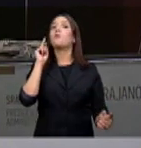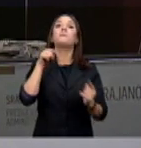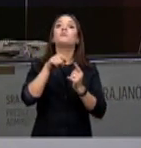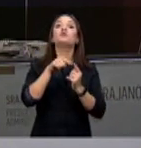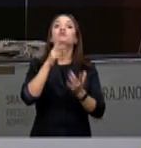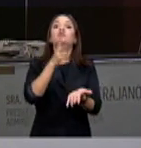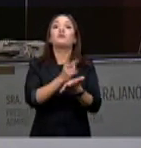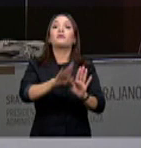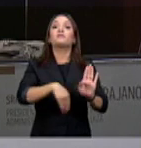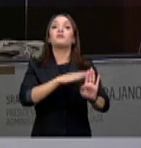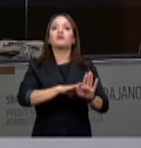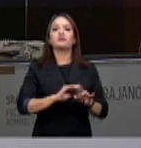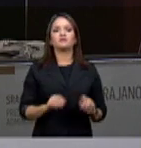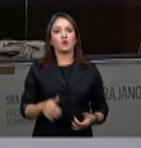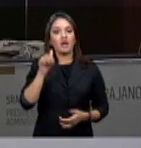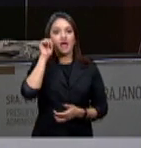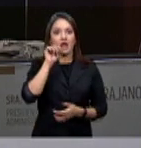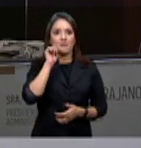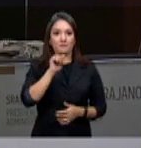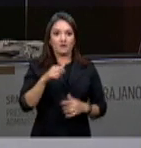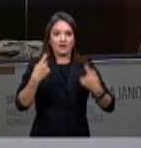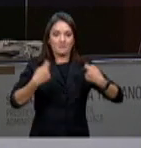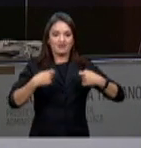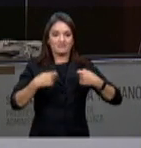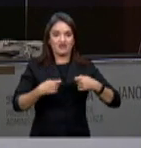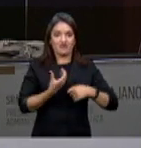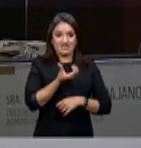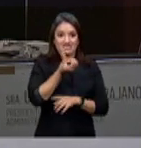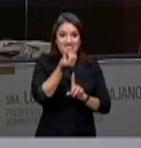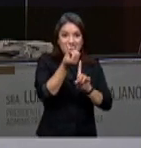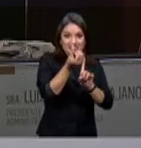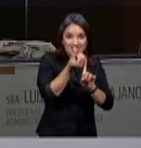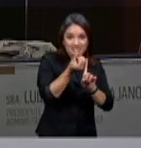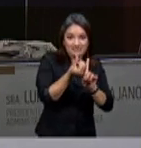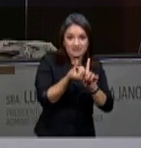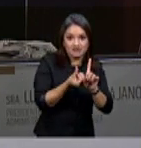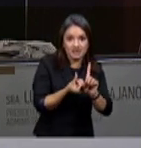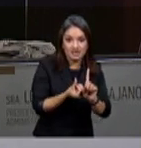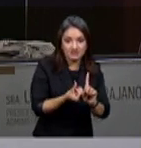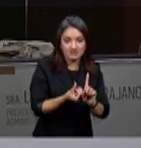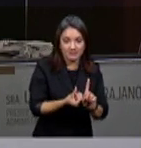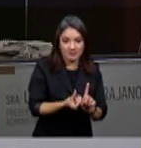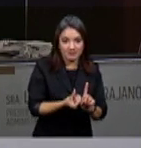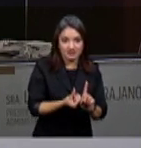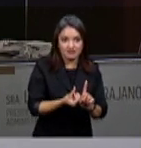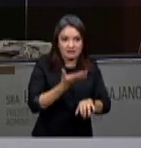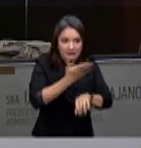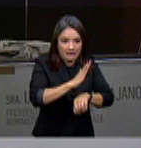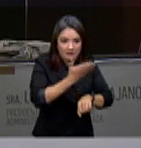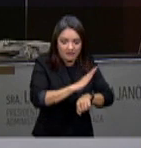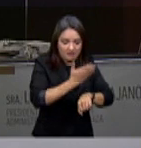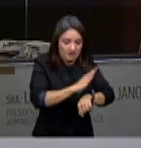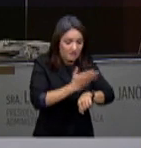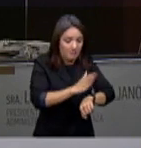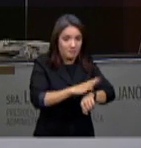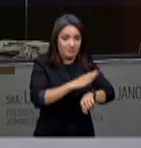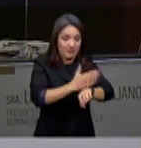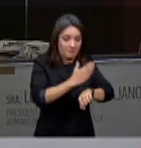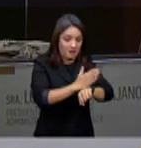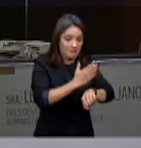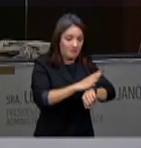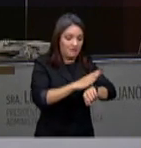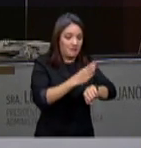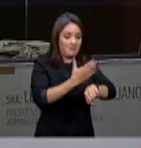causa aqui que acontecia a mulher tinha que ficar seis meses ela tem que ficar seis meses em treinamento e